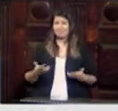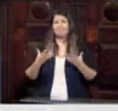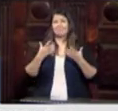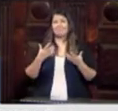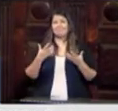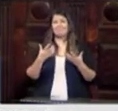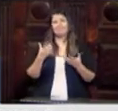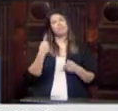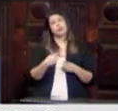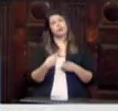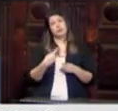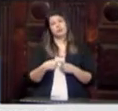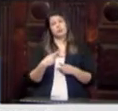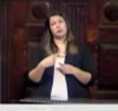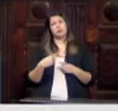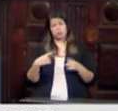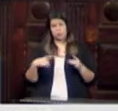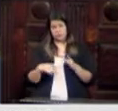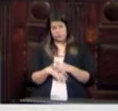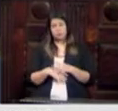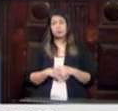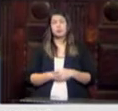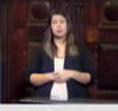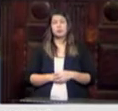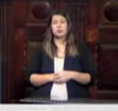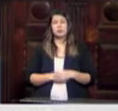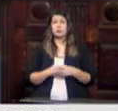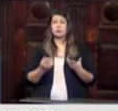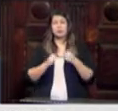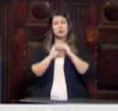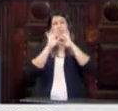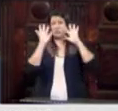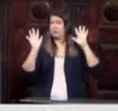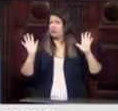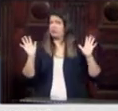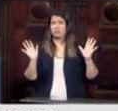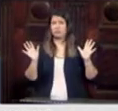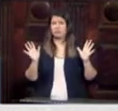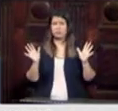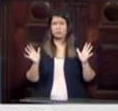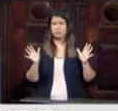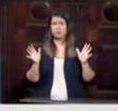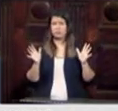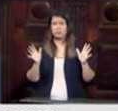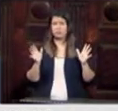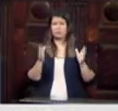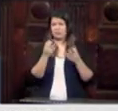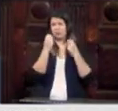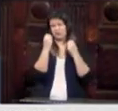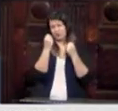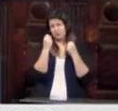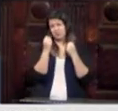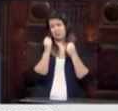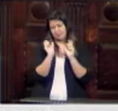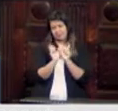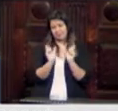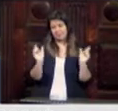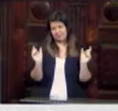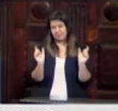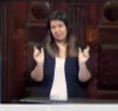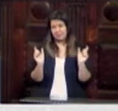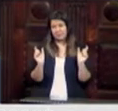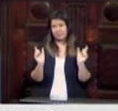e terminando. Claro que é uma força de expressão. A